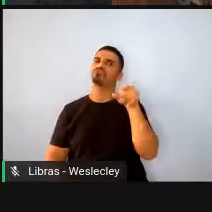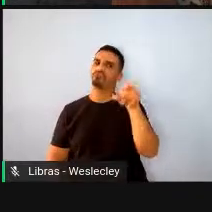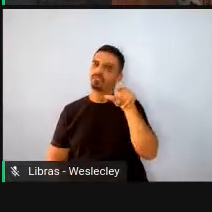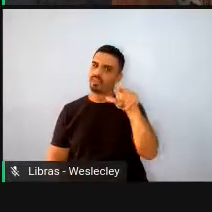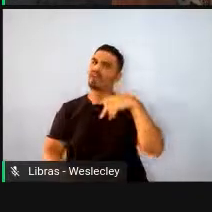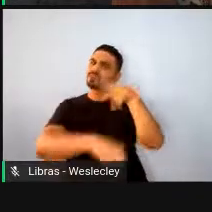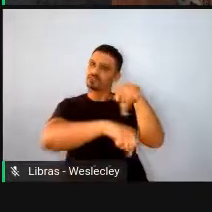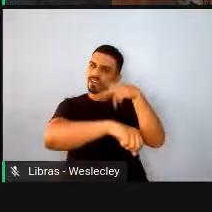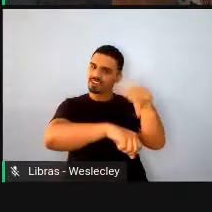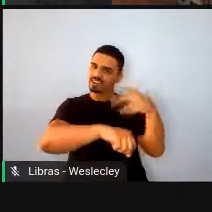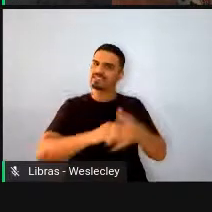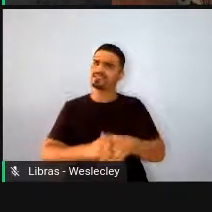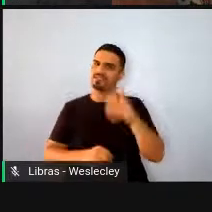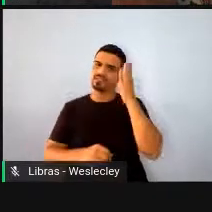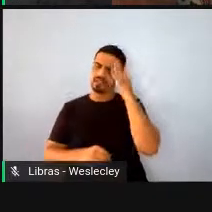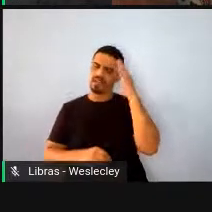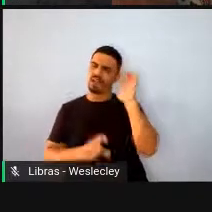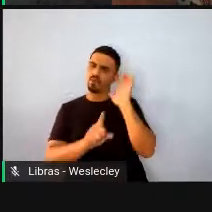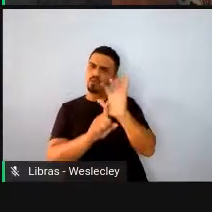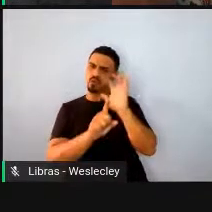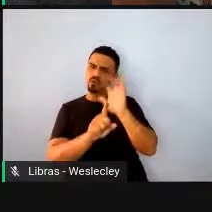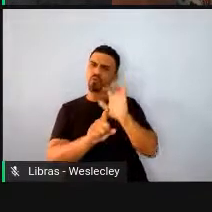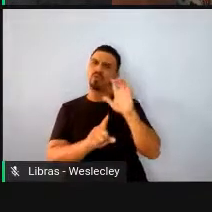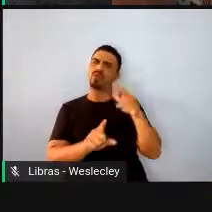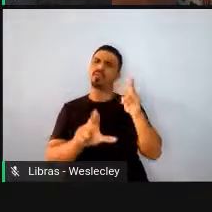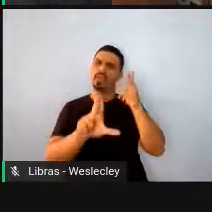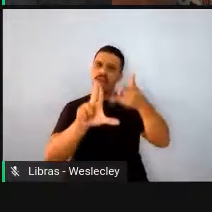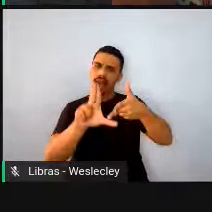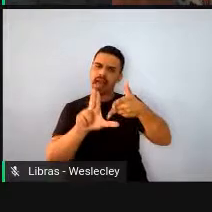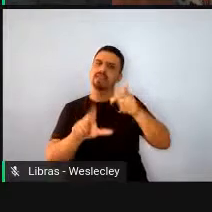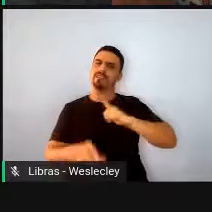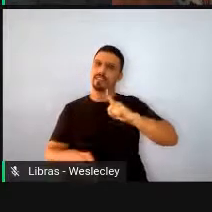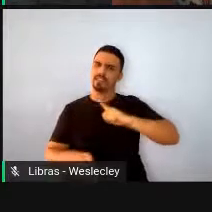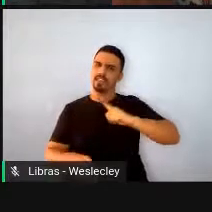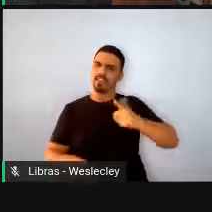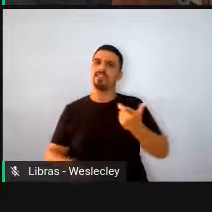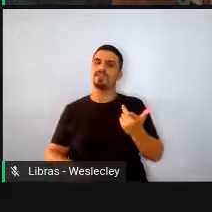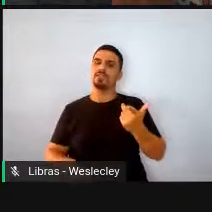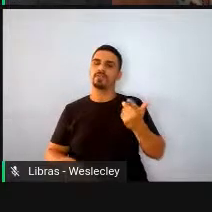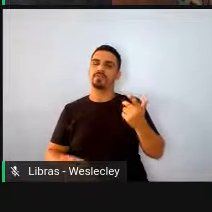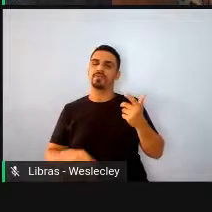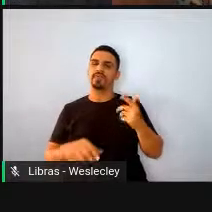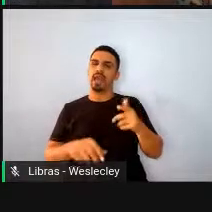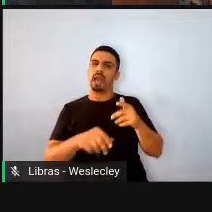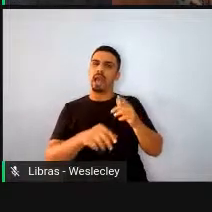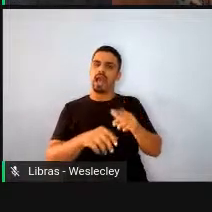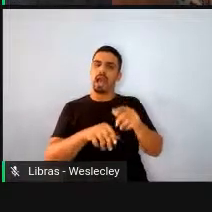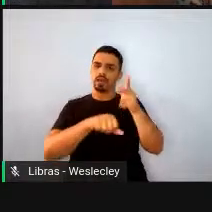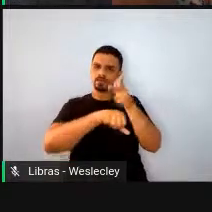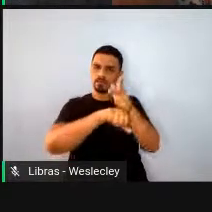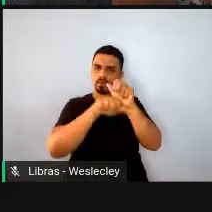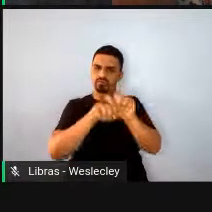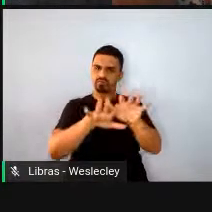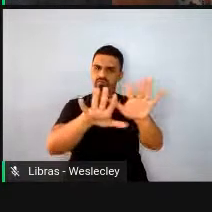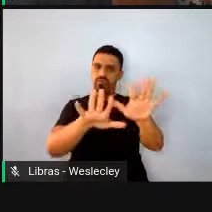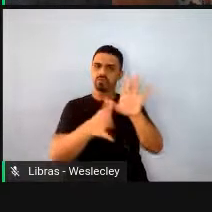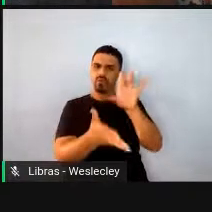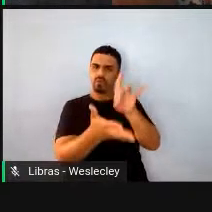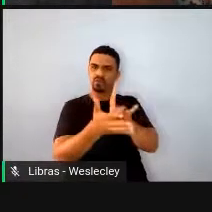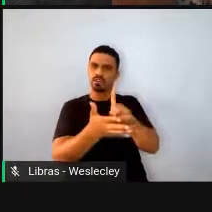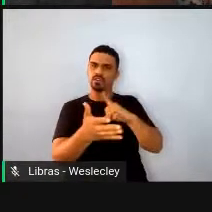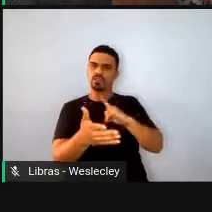uma ideia do impacto dessas lives paralelas, a transmissão oficial, ela teve, tipo, 10